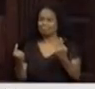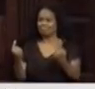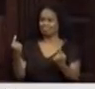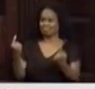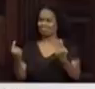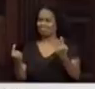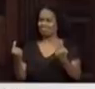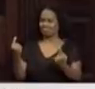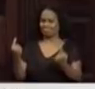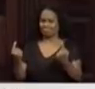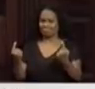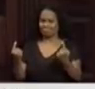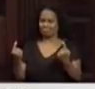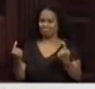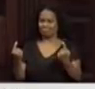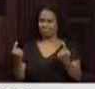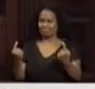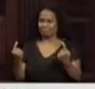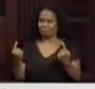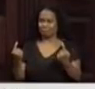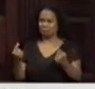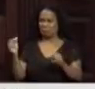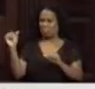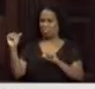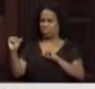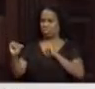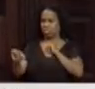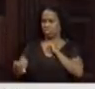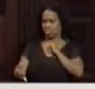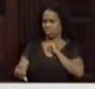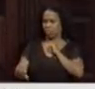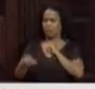porque o povo tem medo do Freixo.